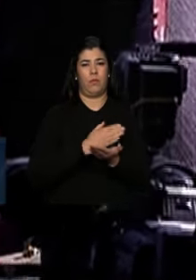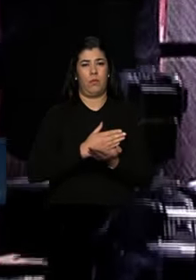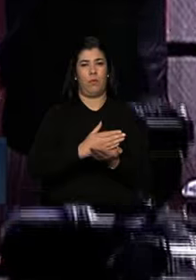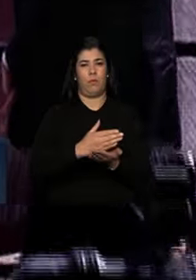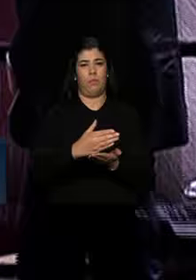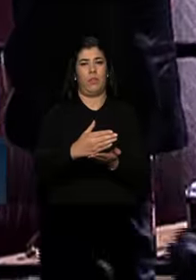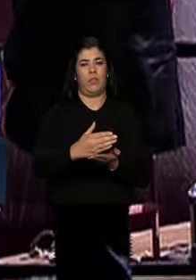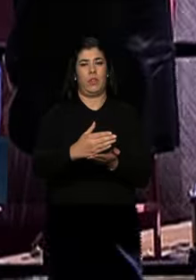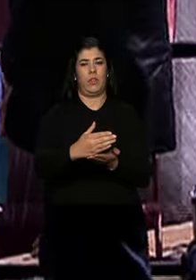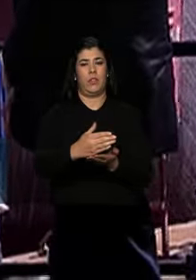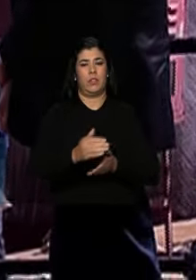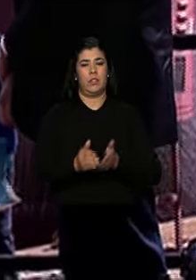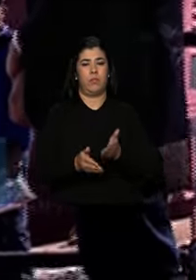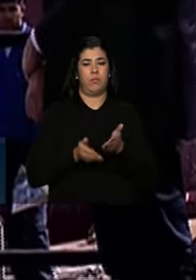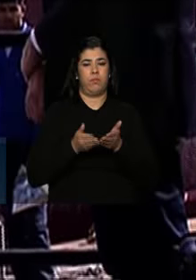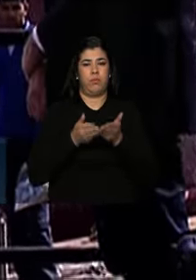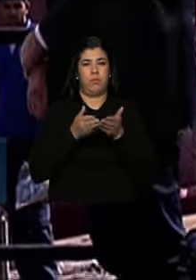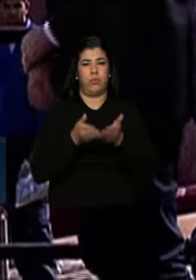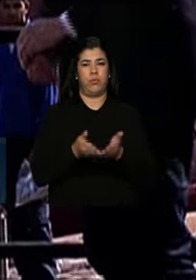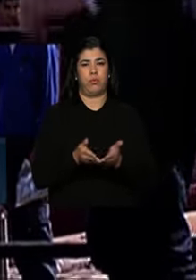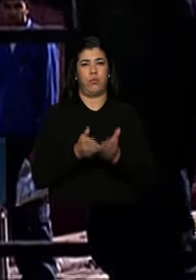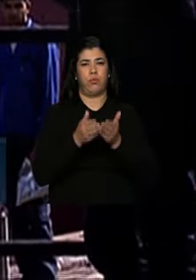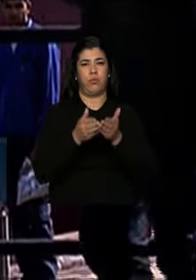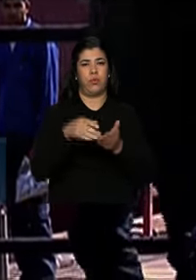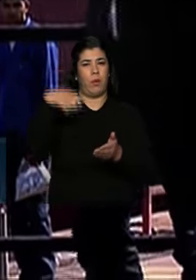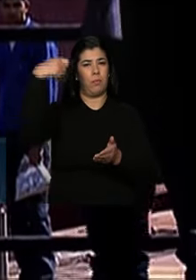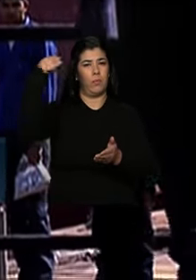começa a se movimentar.